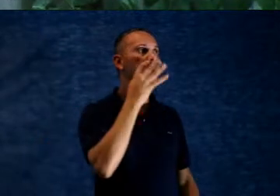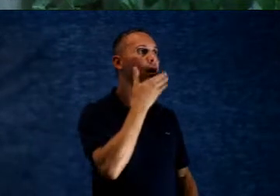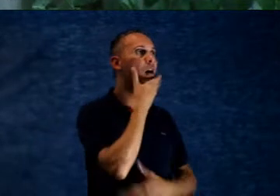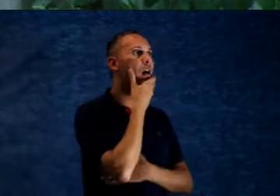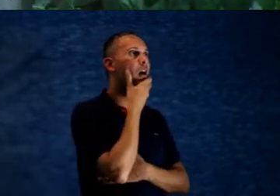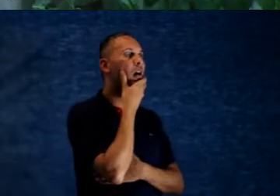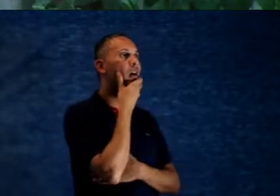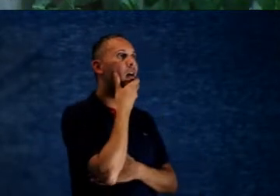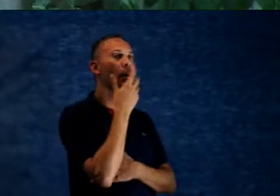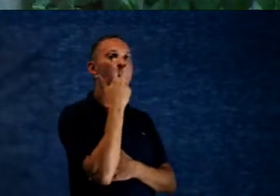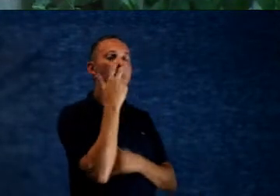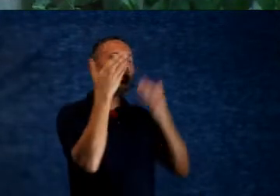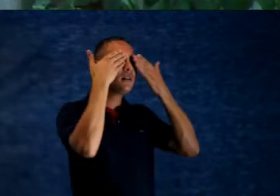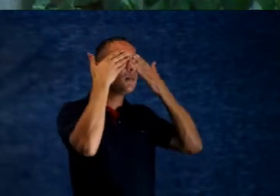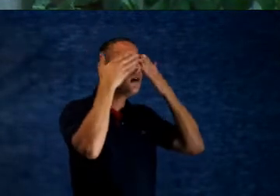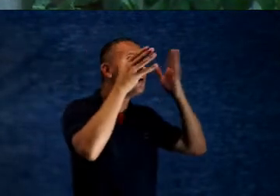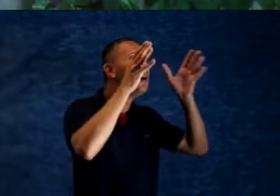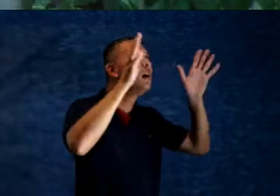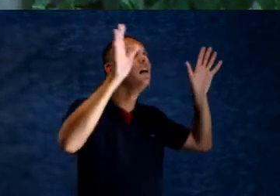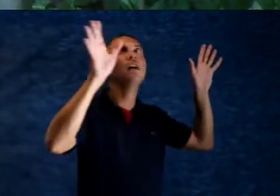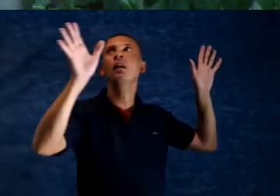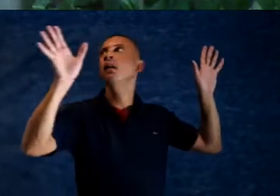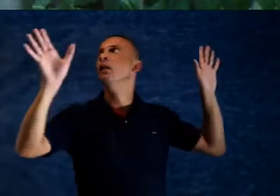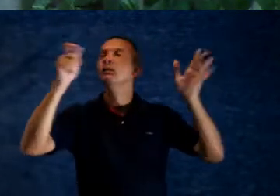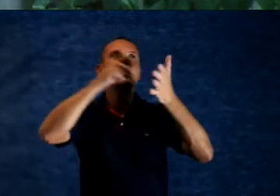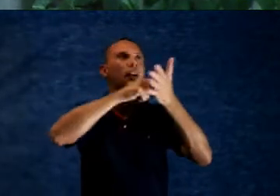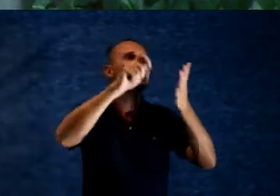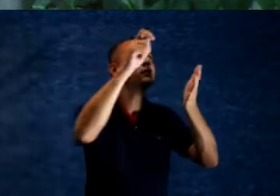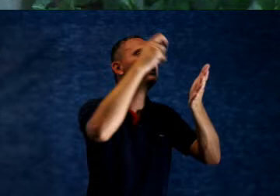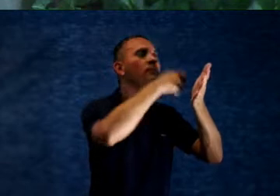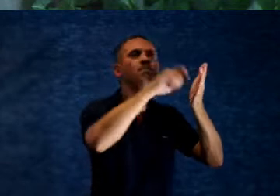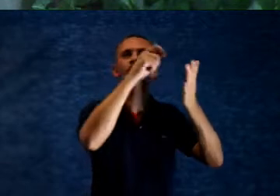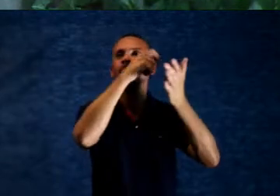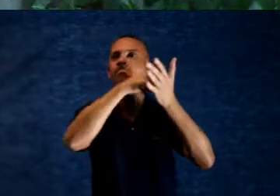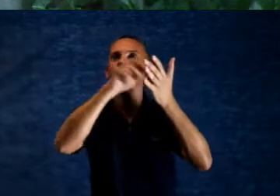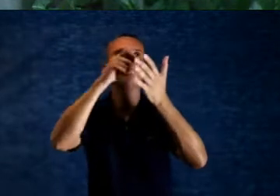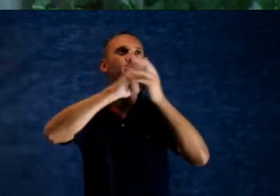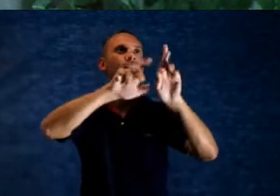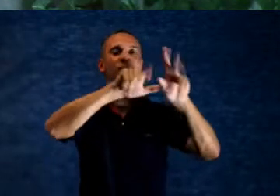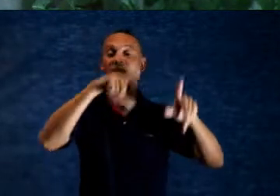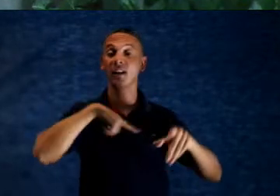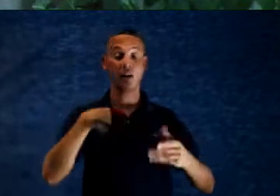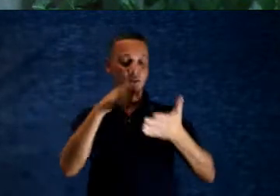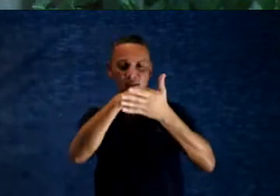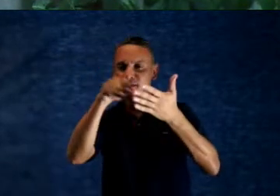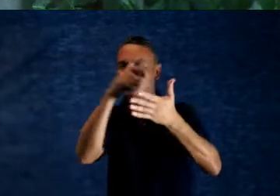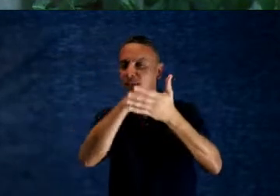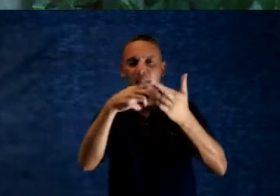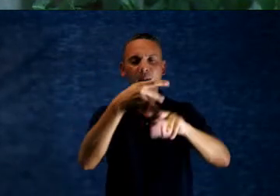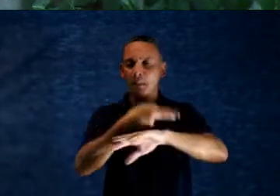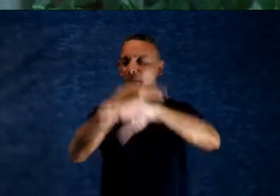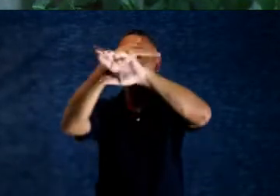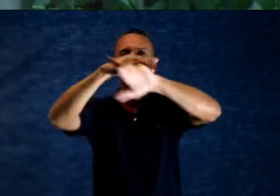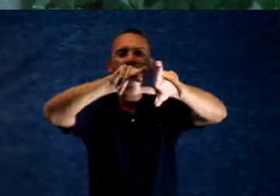mundo novo das letras abriu-se à minha frente. Escrevi contos sempre